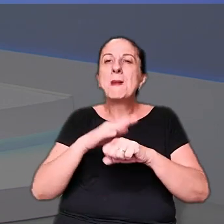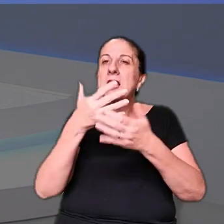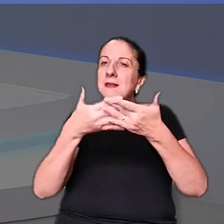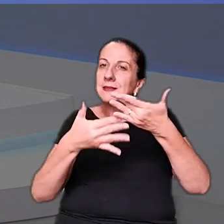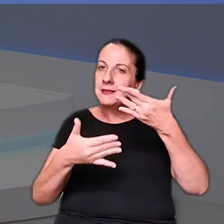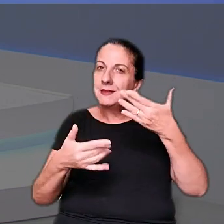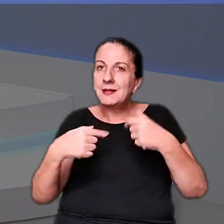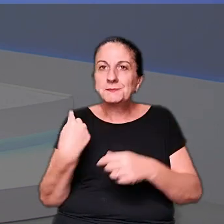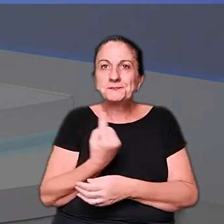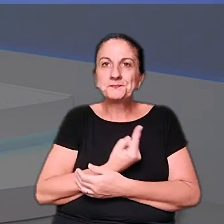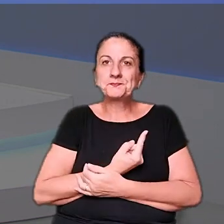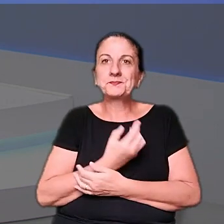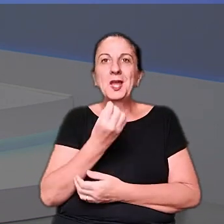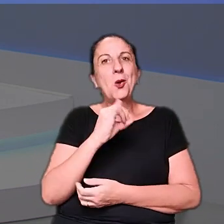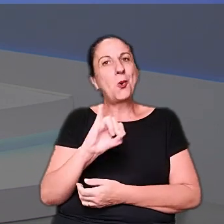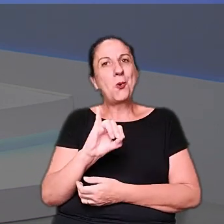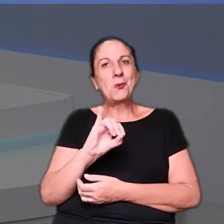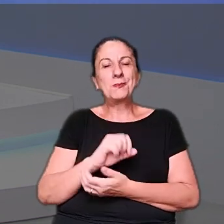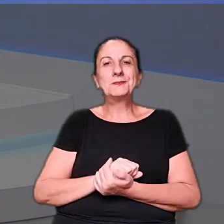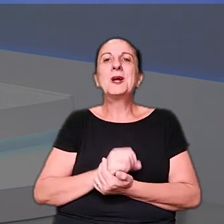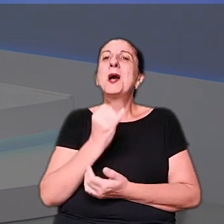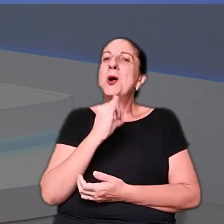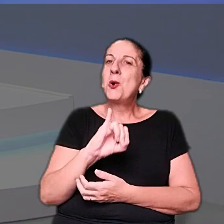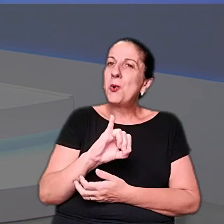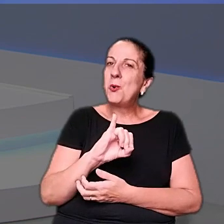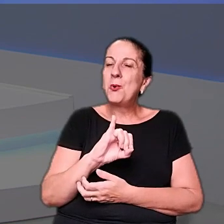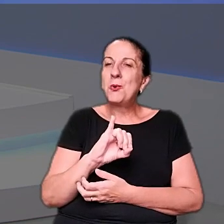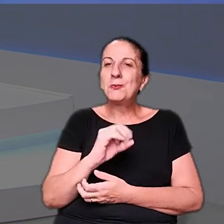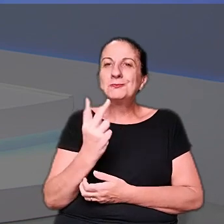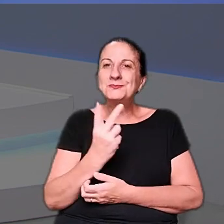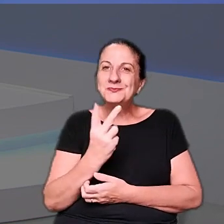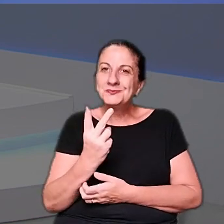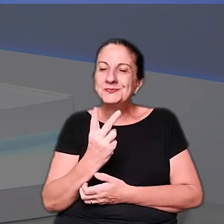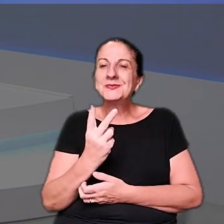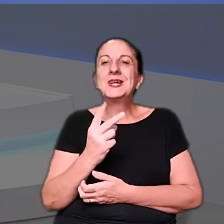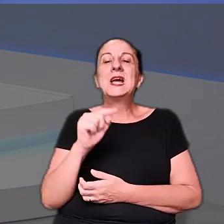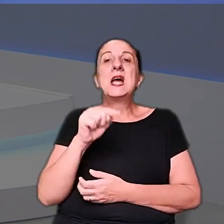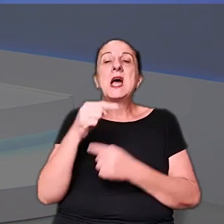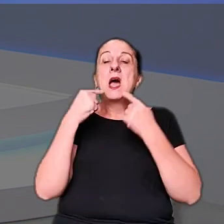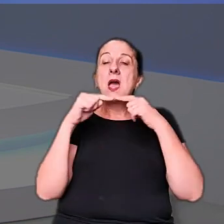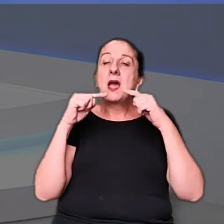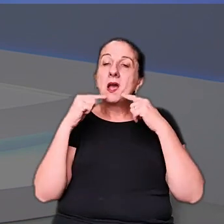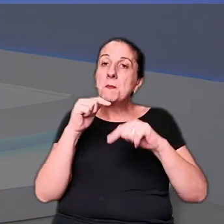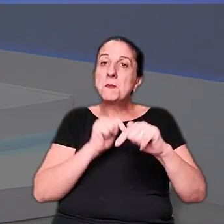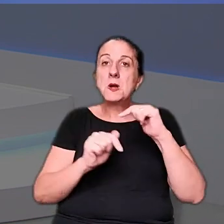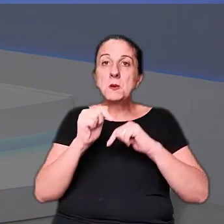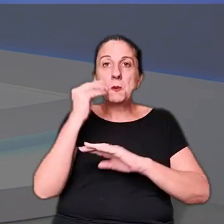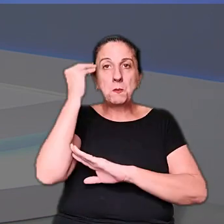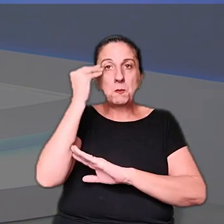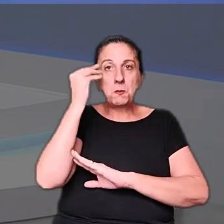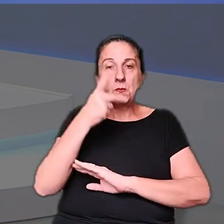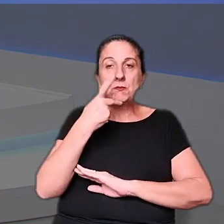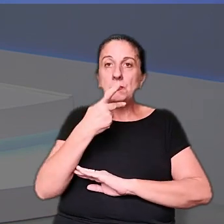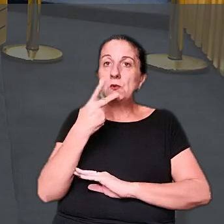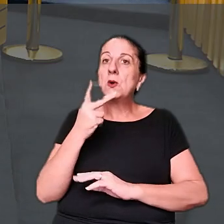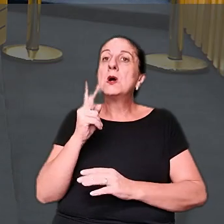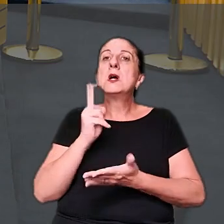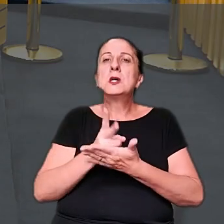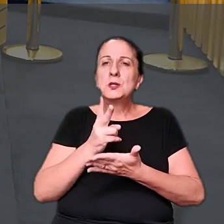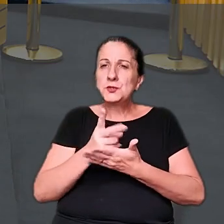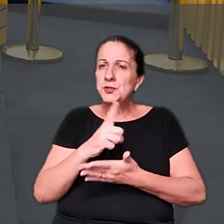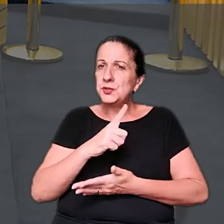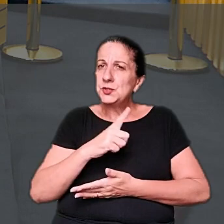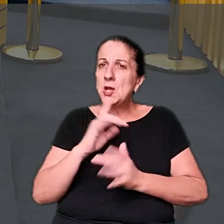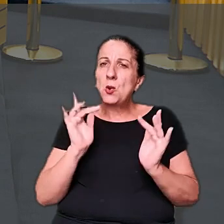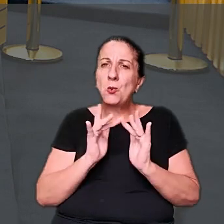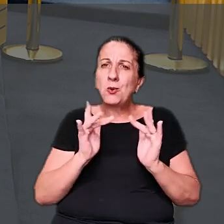mais detalhes para a gente. Oi, Daniel. Oi, Anderson. Oi, Luana. Na reclamação trabalhista, a psicóloga disse